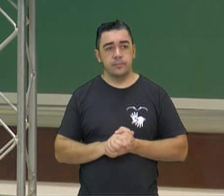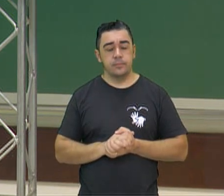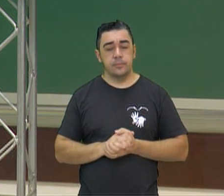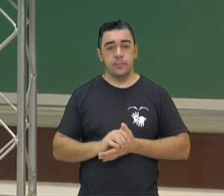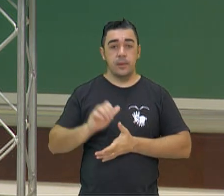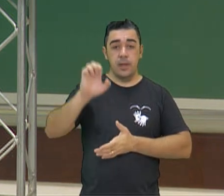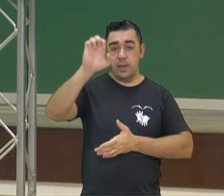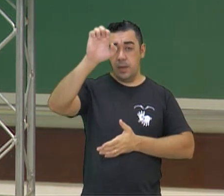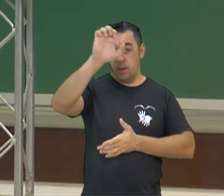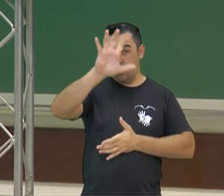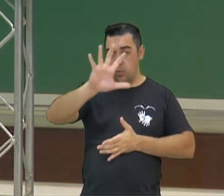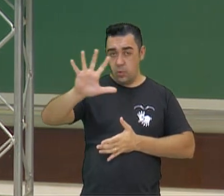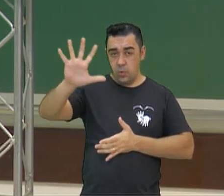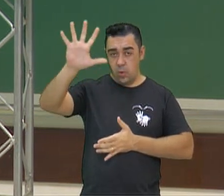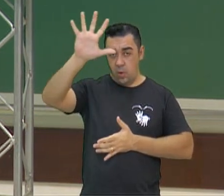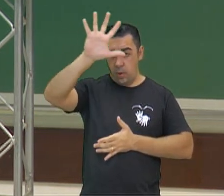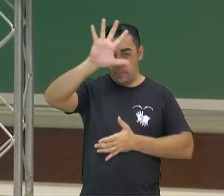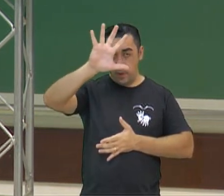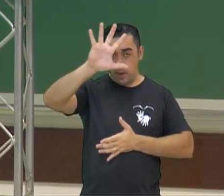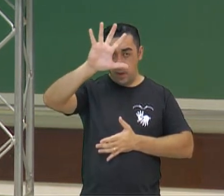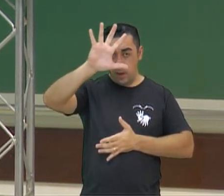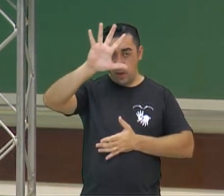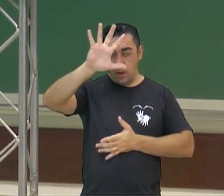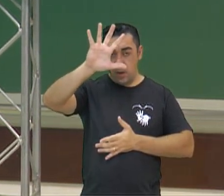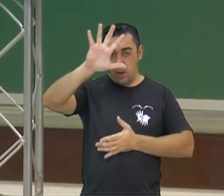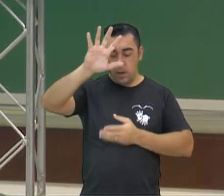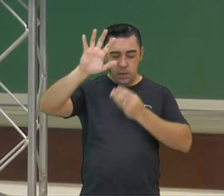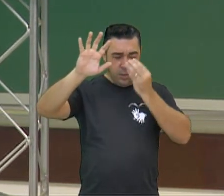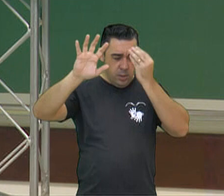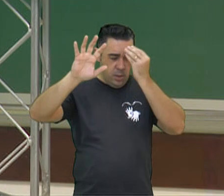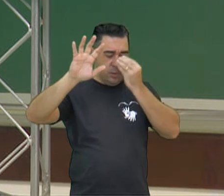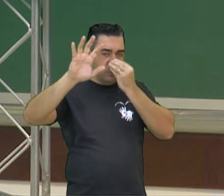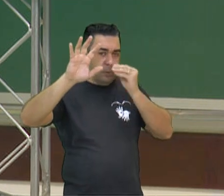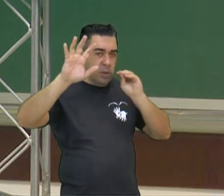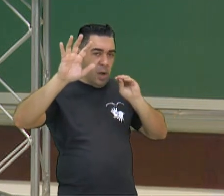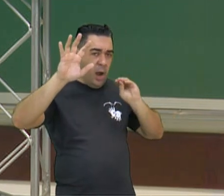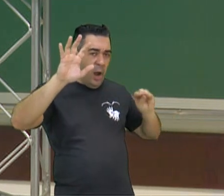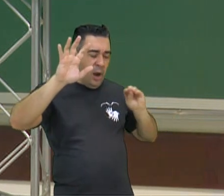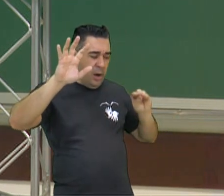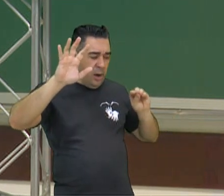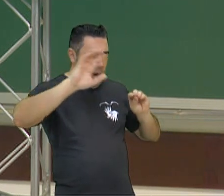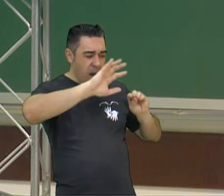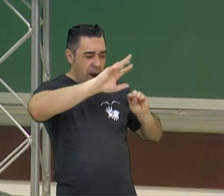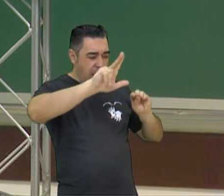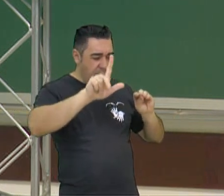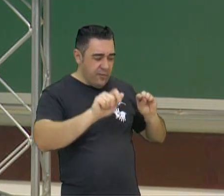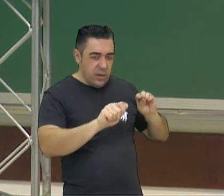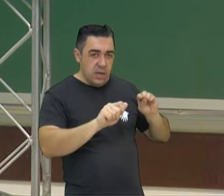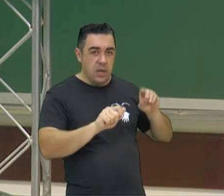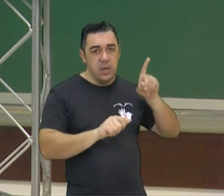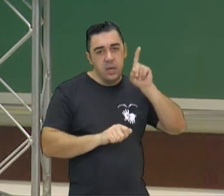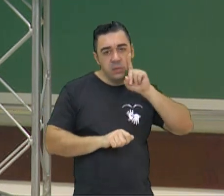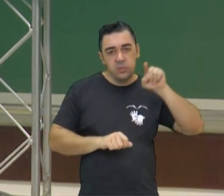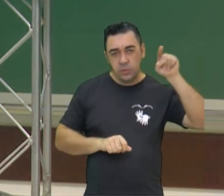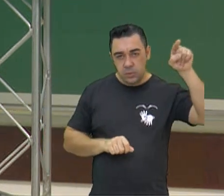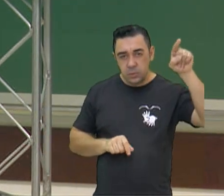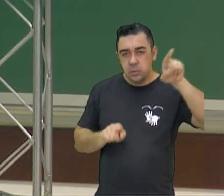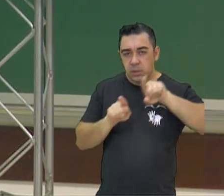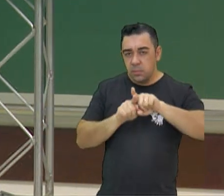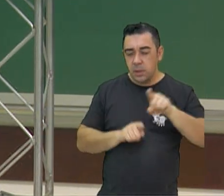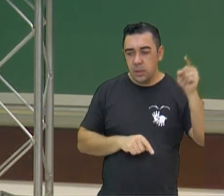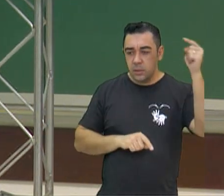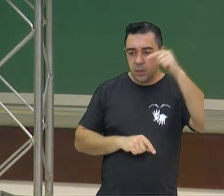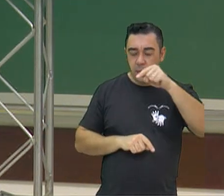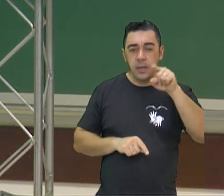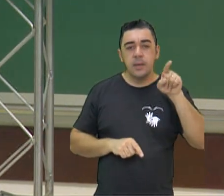Europa praticamente esqueceu da África, deixou os caras brigando. Idem Estados Unidos. E até o Brasil esqueceu